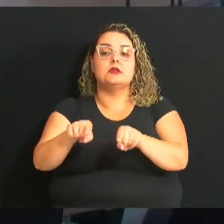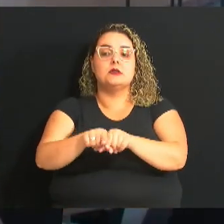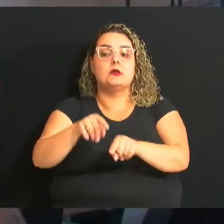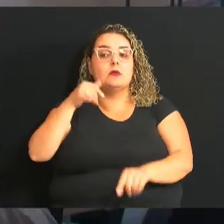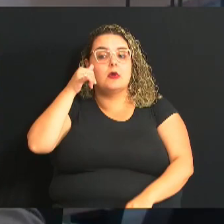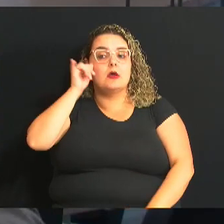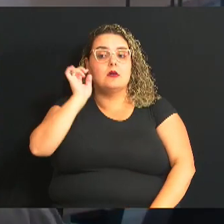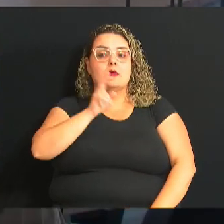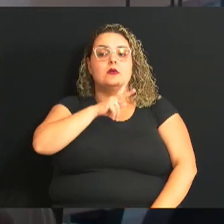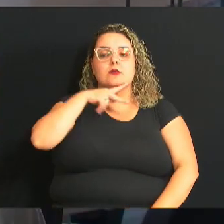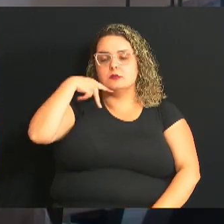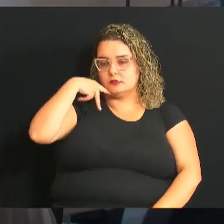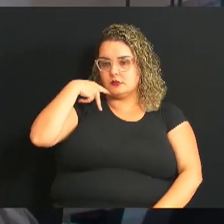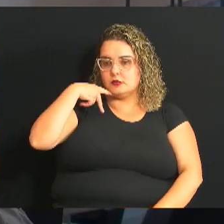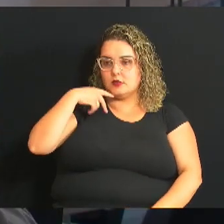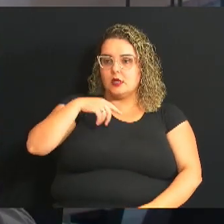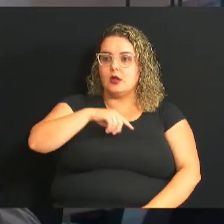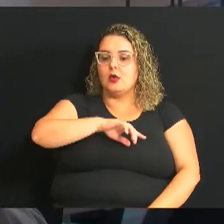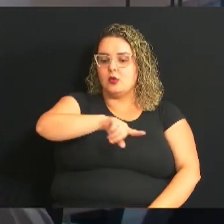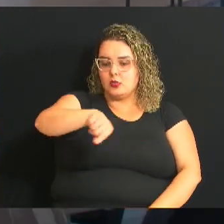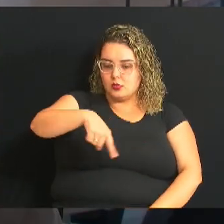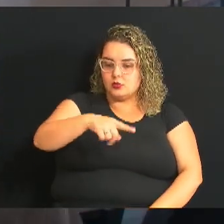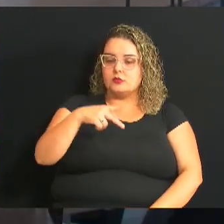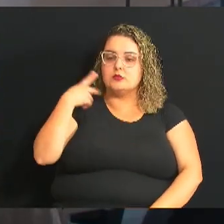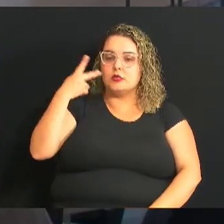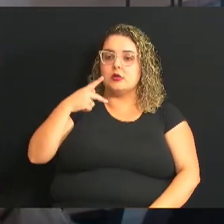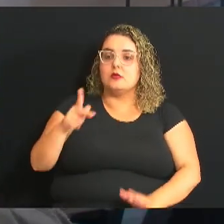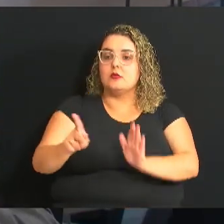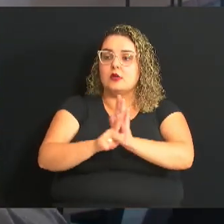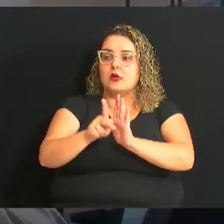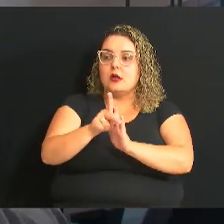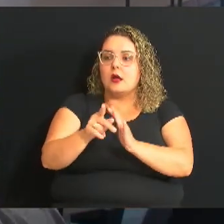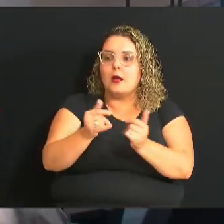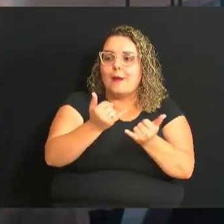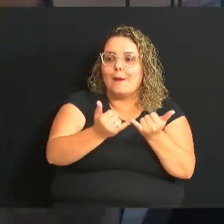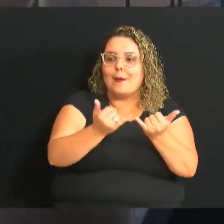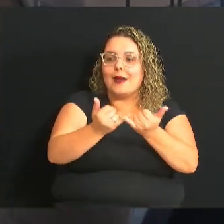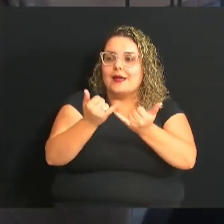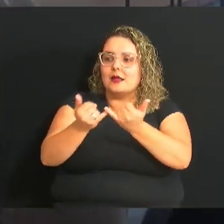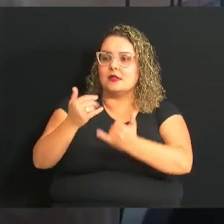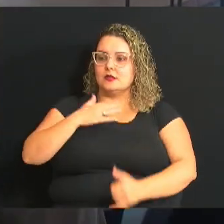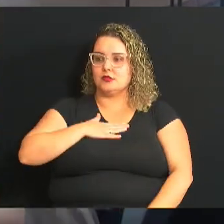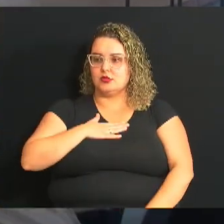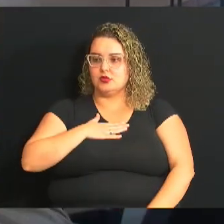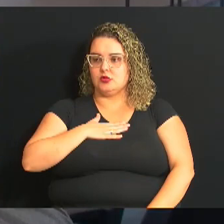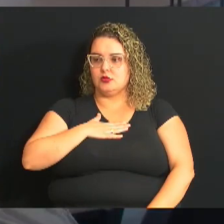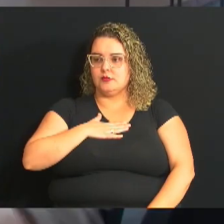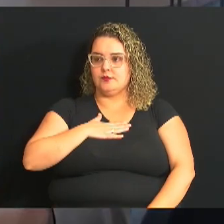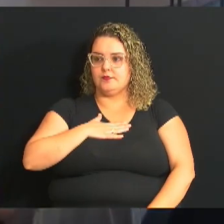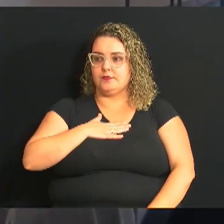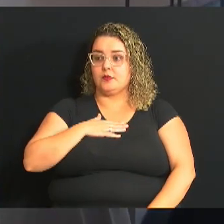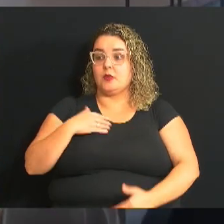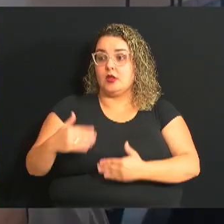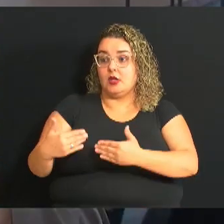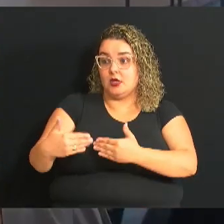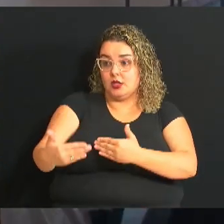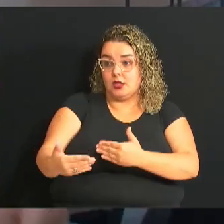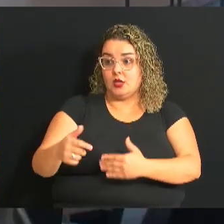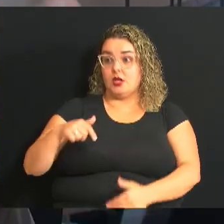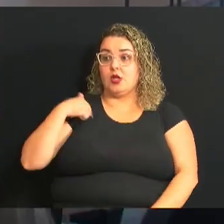Monteiro. Esses vereadores fizeram projetos similares ao meu e a partir disso